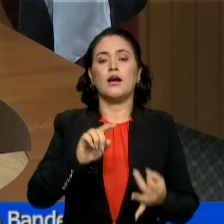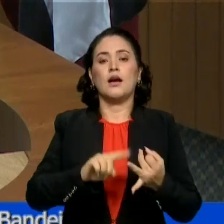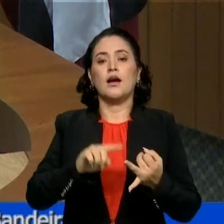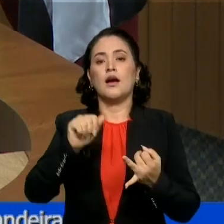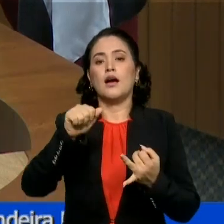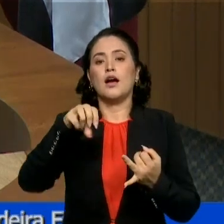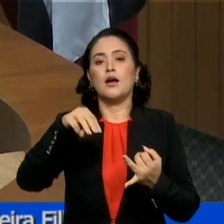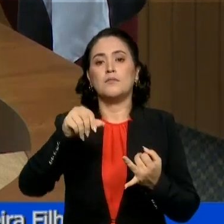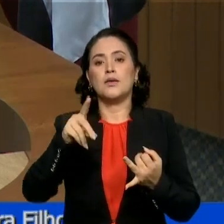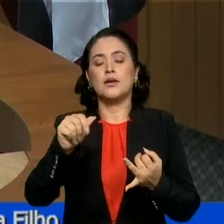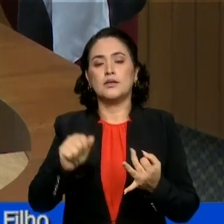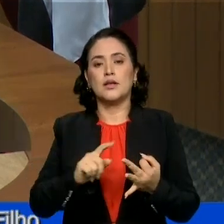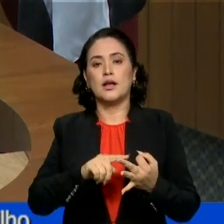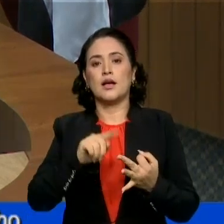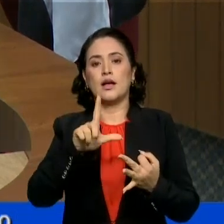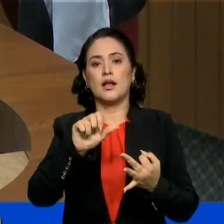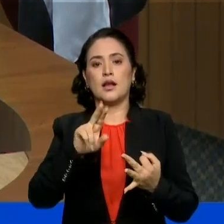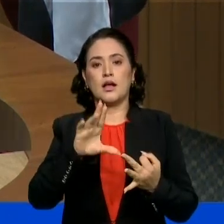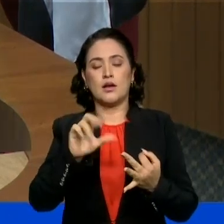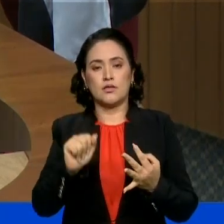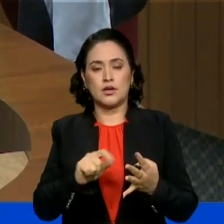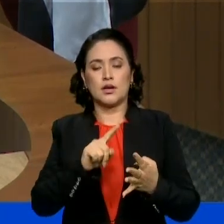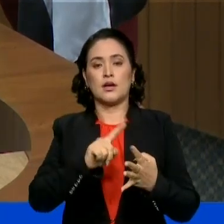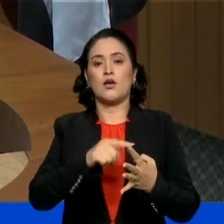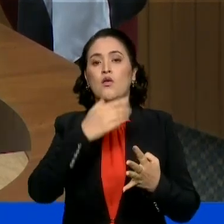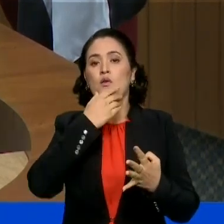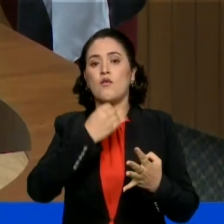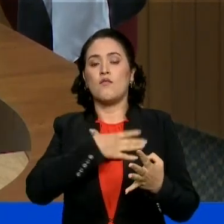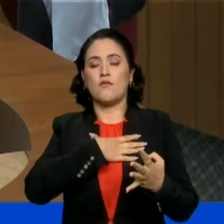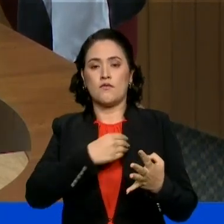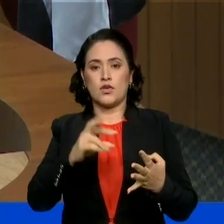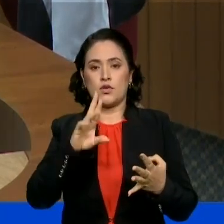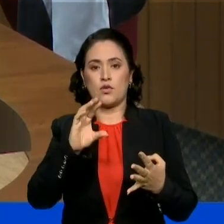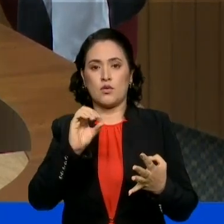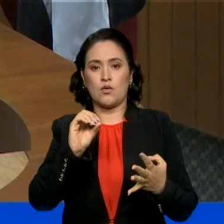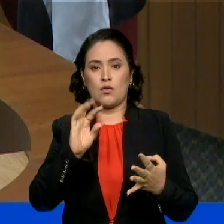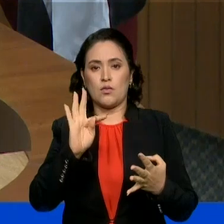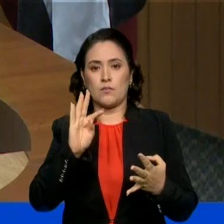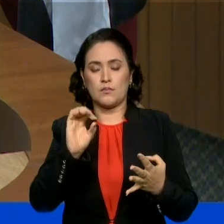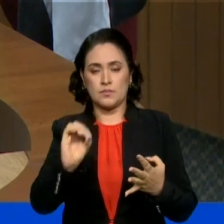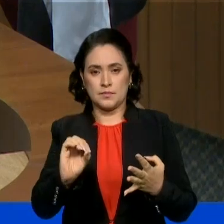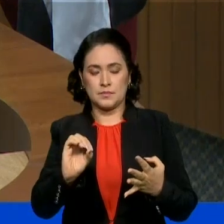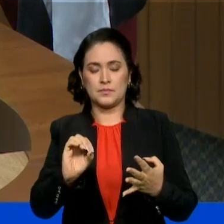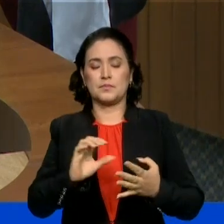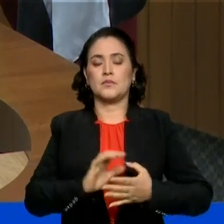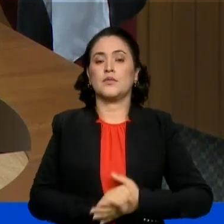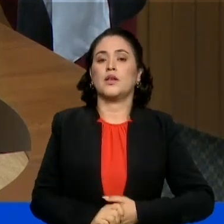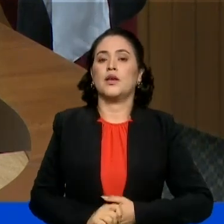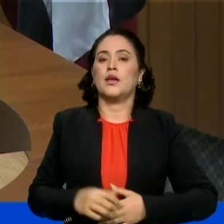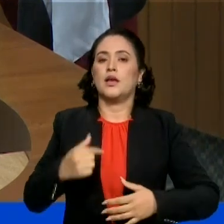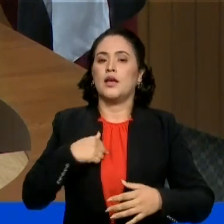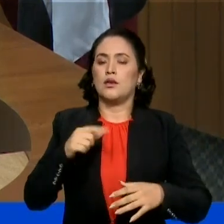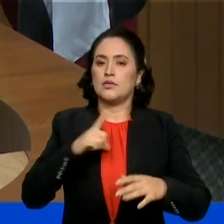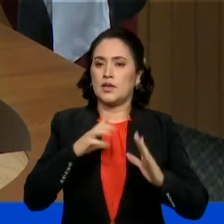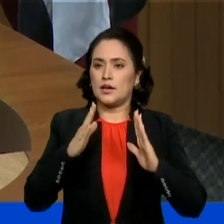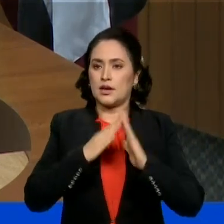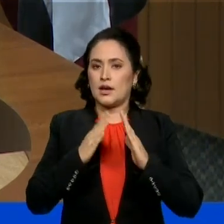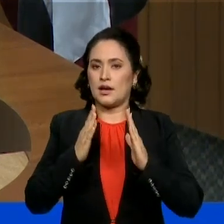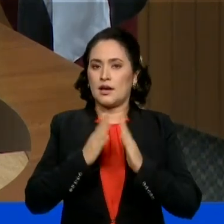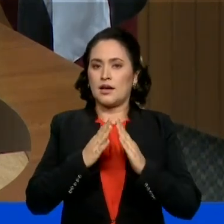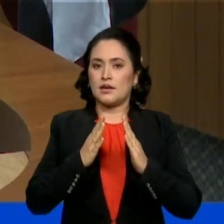compreensão. Sobretudo nos momentos difíceis, o aconchego de um lar abençoado e principalmente a alegria de viver com saúde, paz e